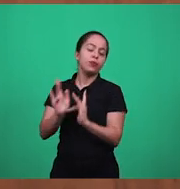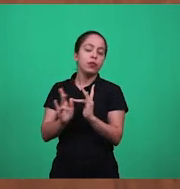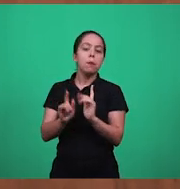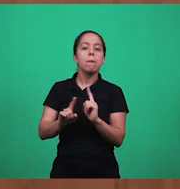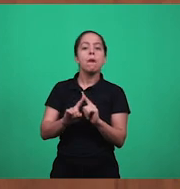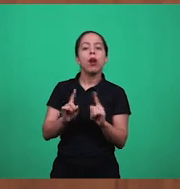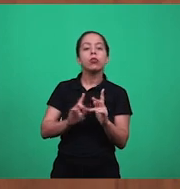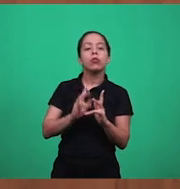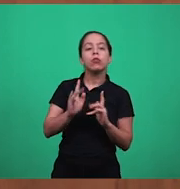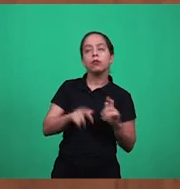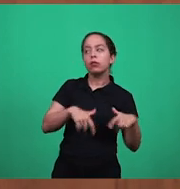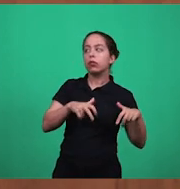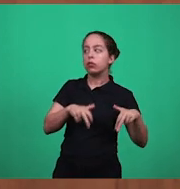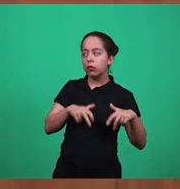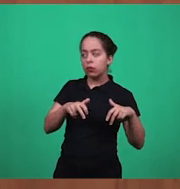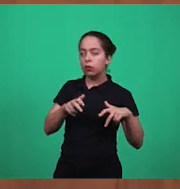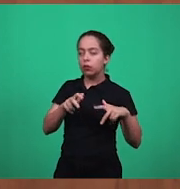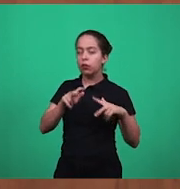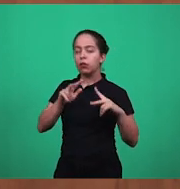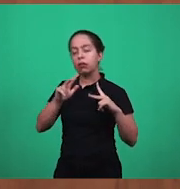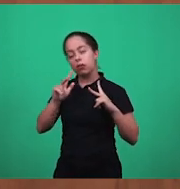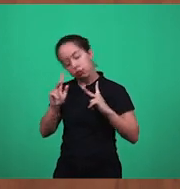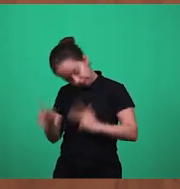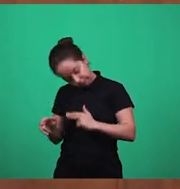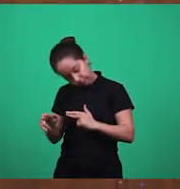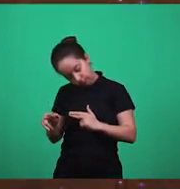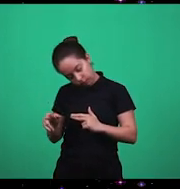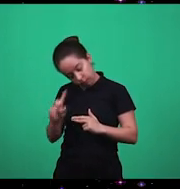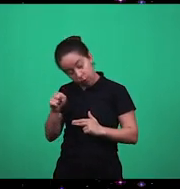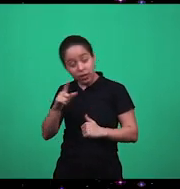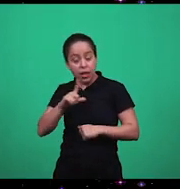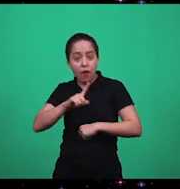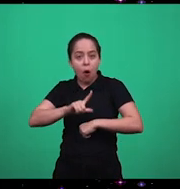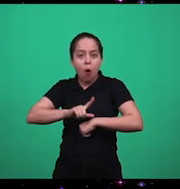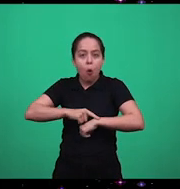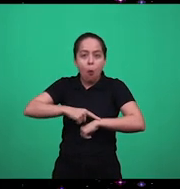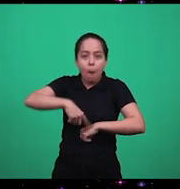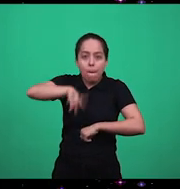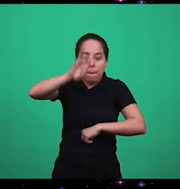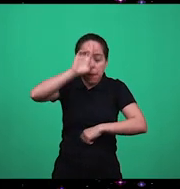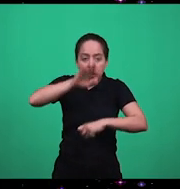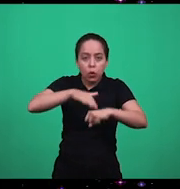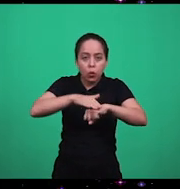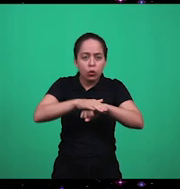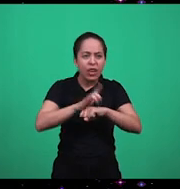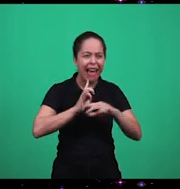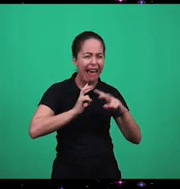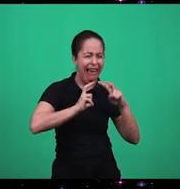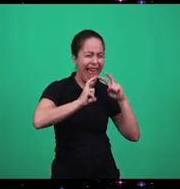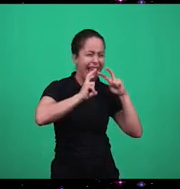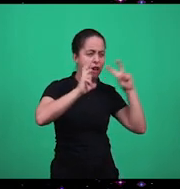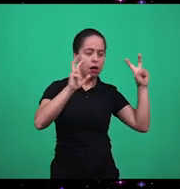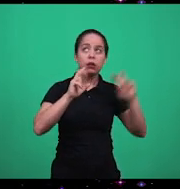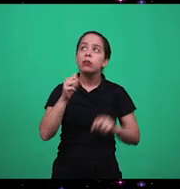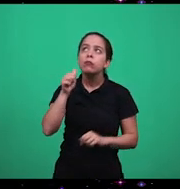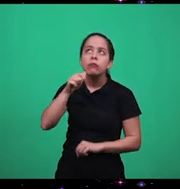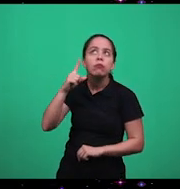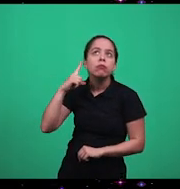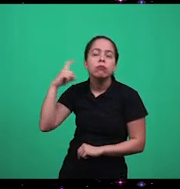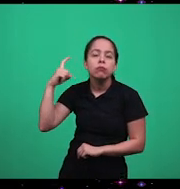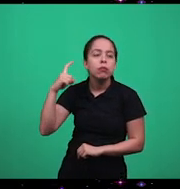acabaram adormecendo e, à meia-noite, elas ouviram um grito. Aí vem